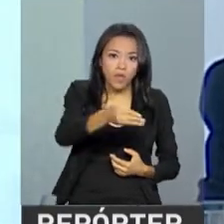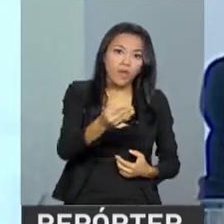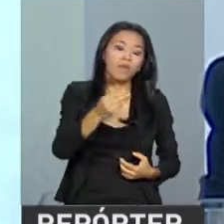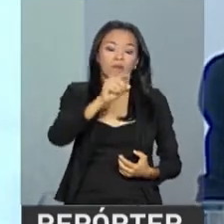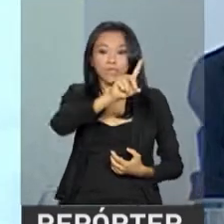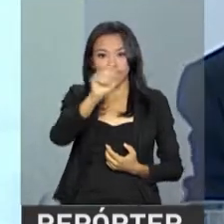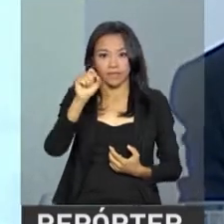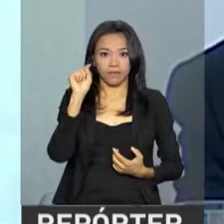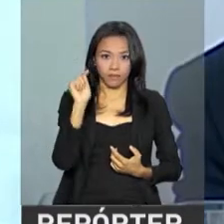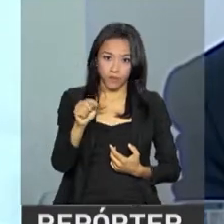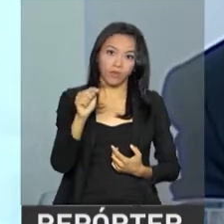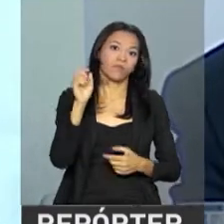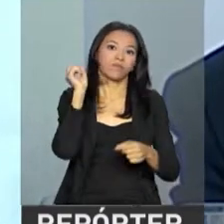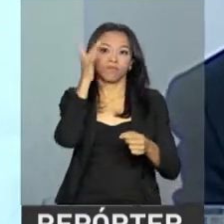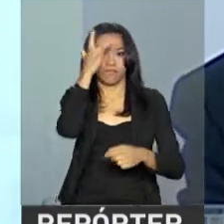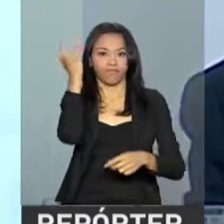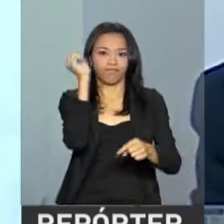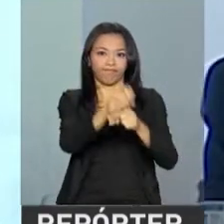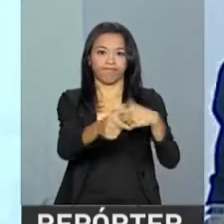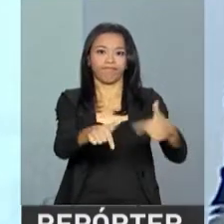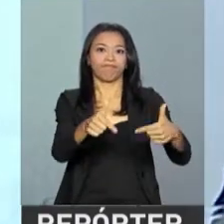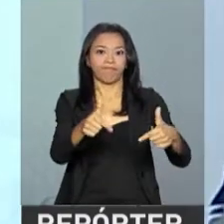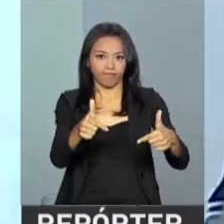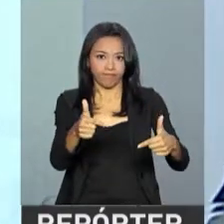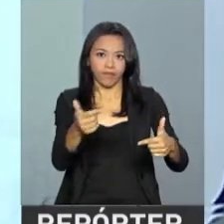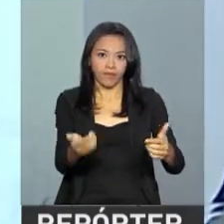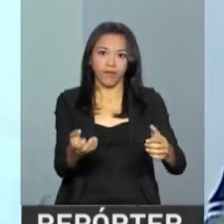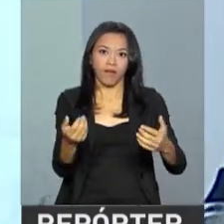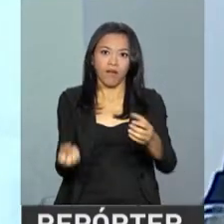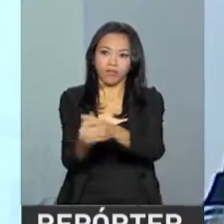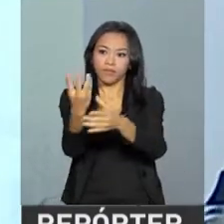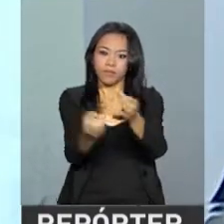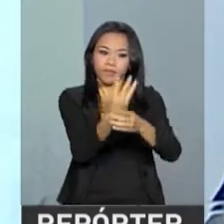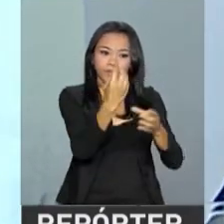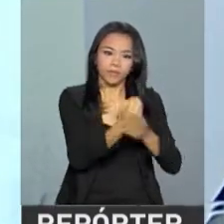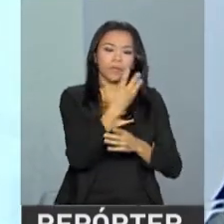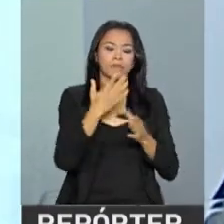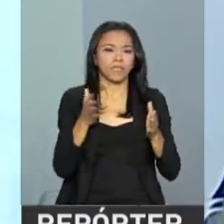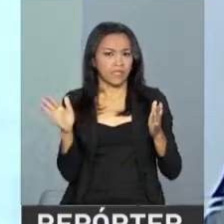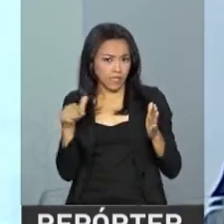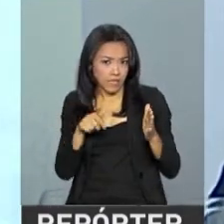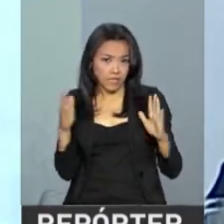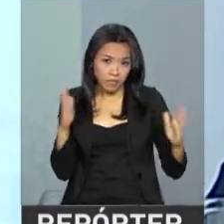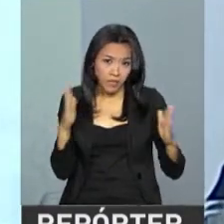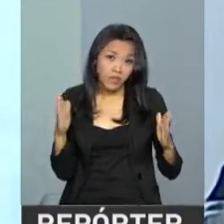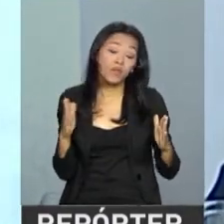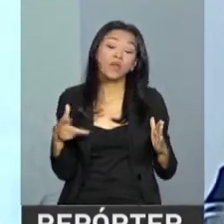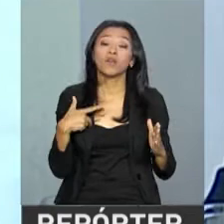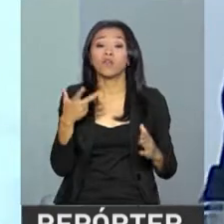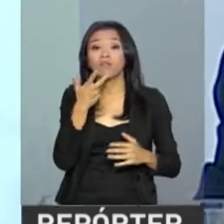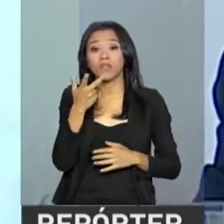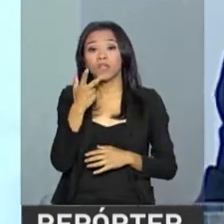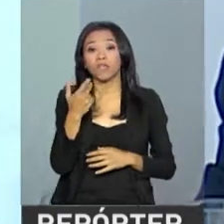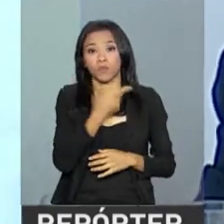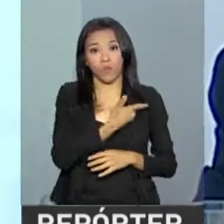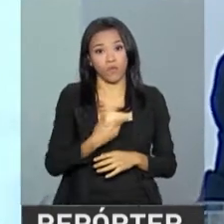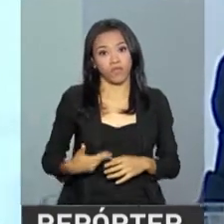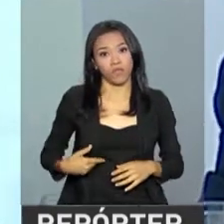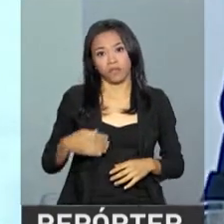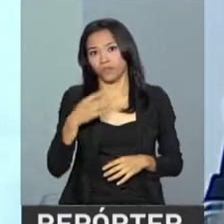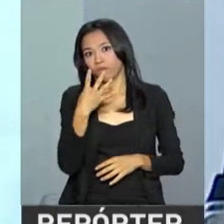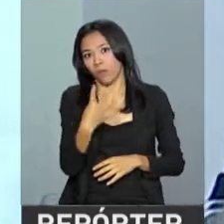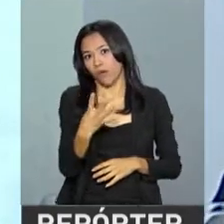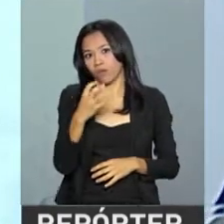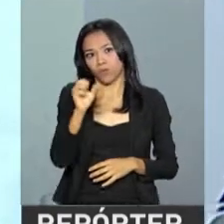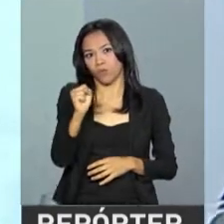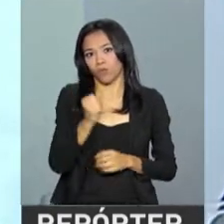postos de trabalho na verdade ao longo desse período tudo isso porque olha eu não tô falando o governo de quatro anos oito anos